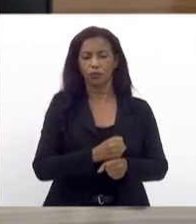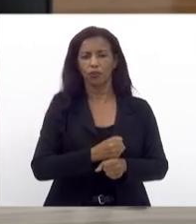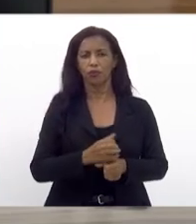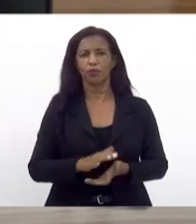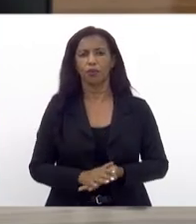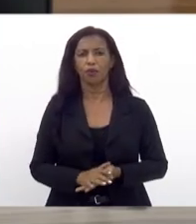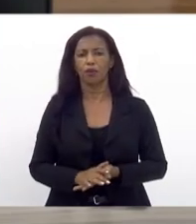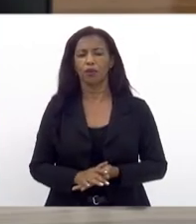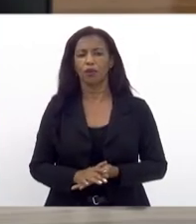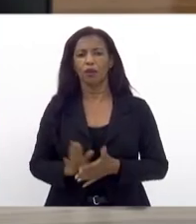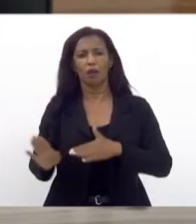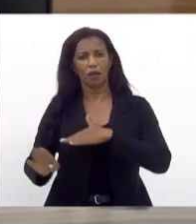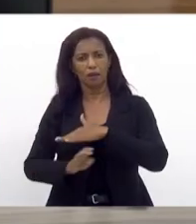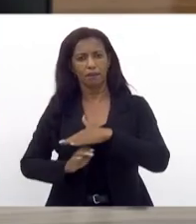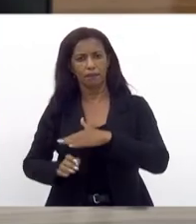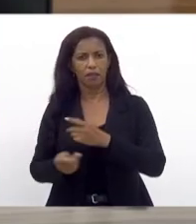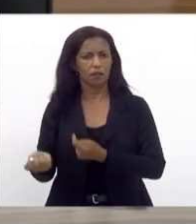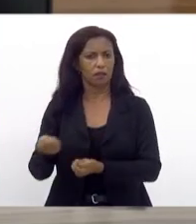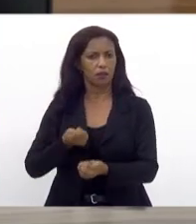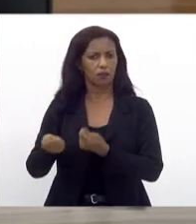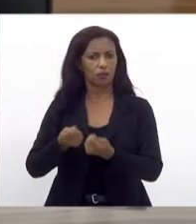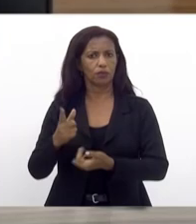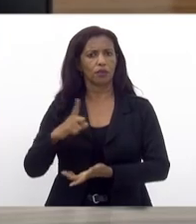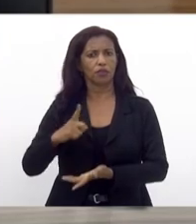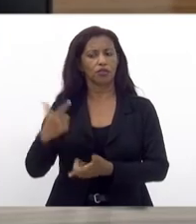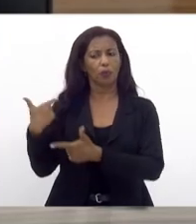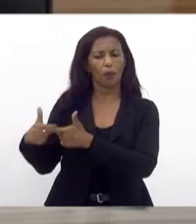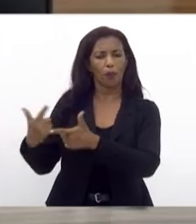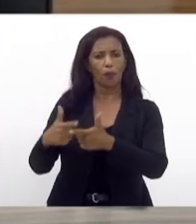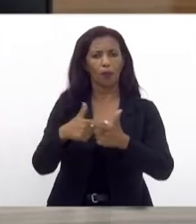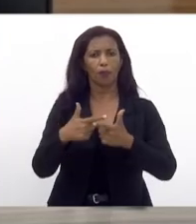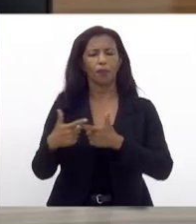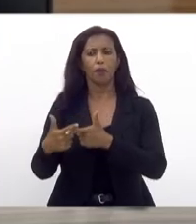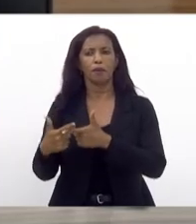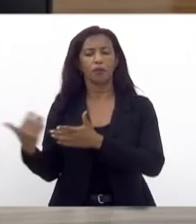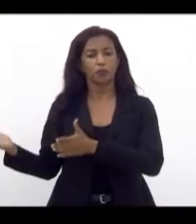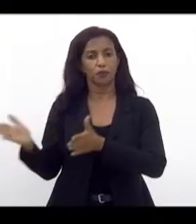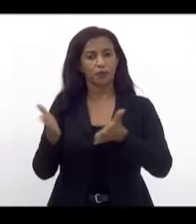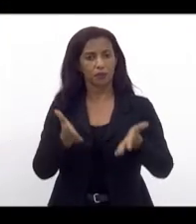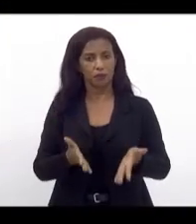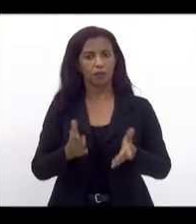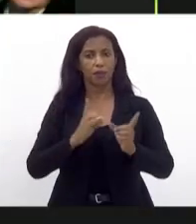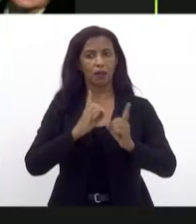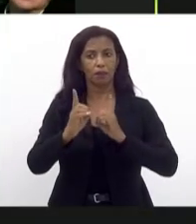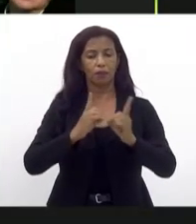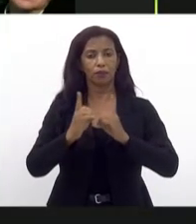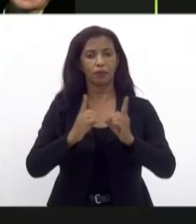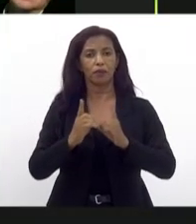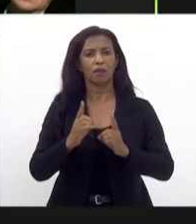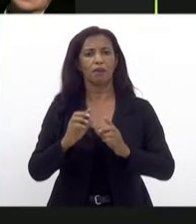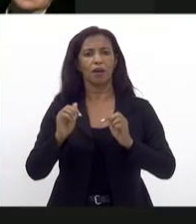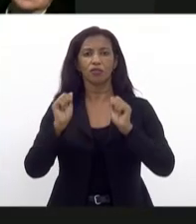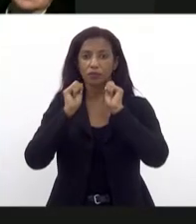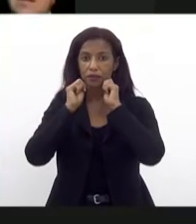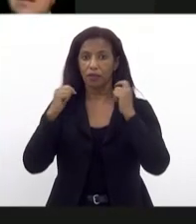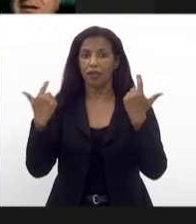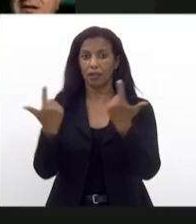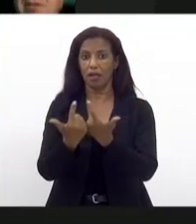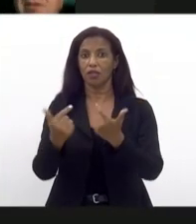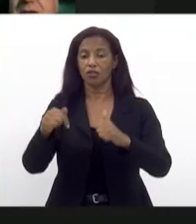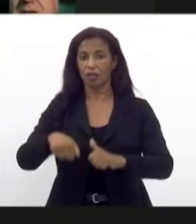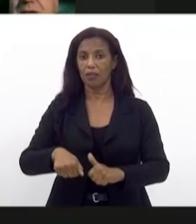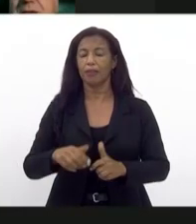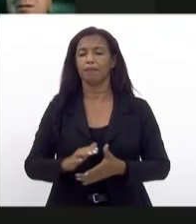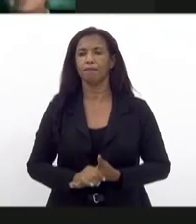à agência que controla, porque a gente tem alguns problemas e a gente precisa trazer para cá, para um debate na Assembleia, uma audiência aqui